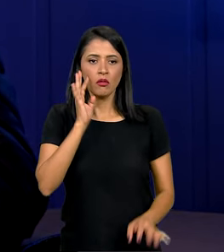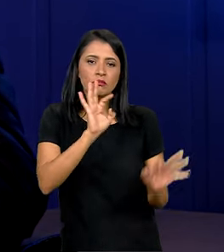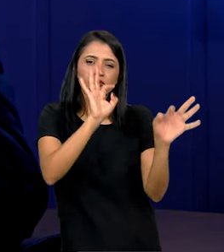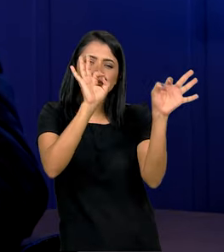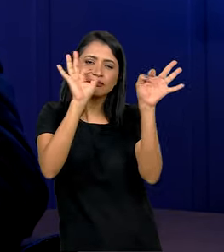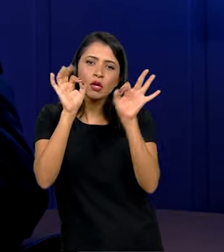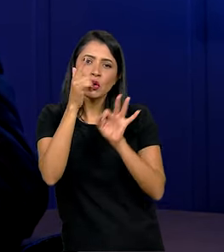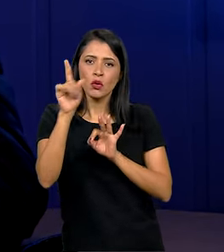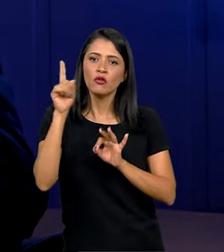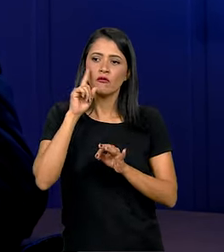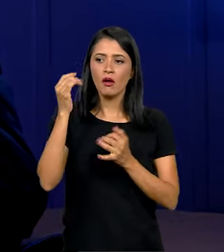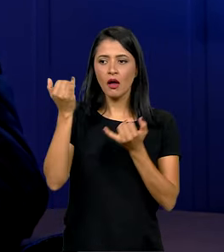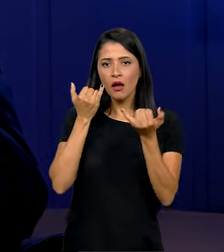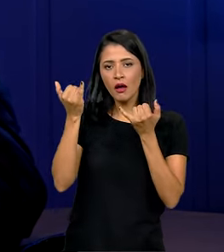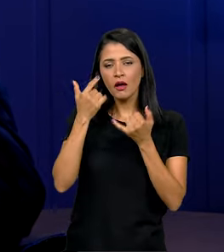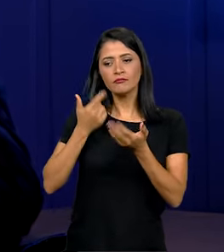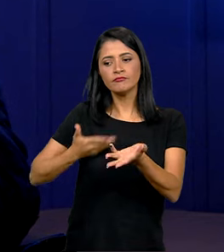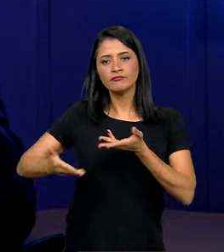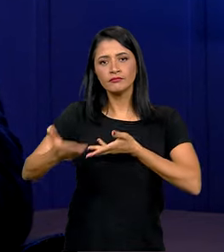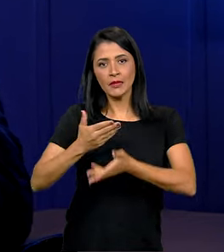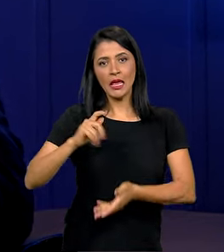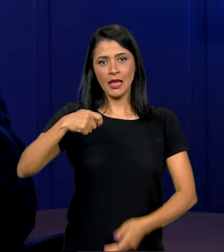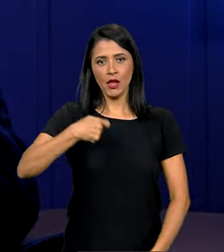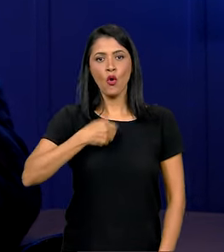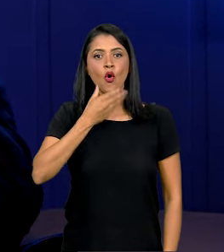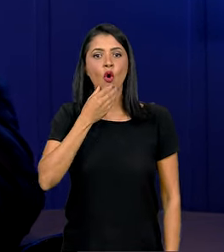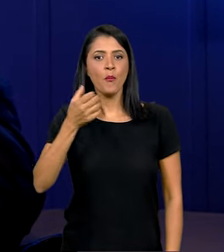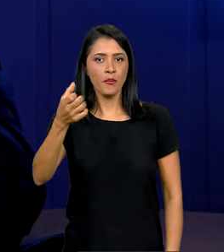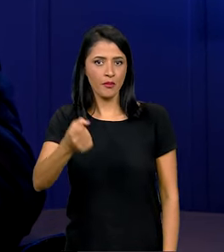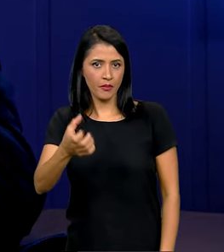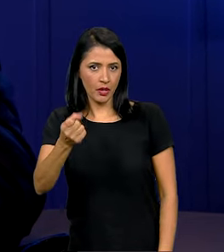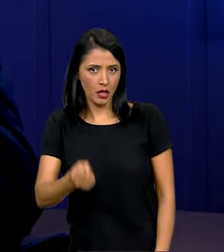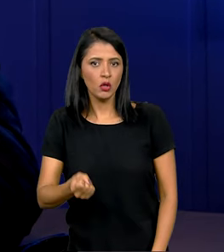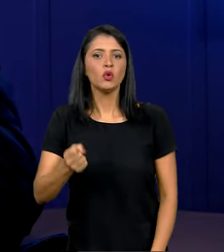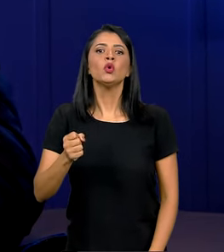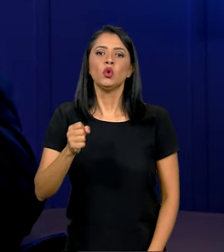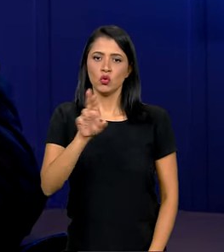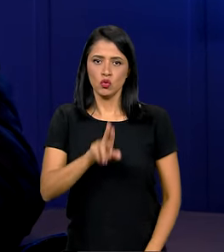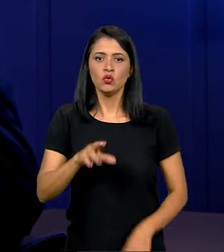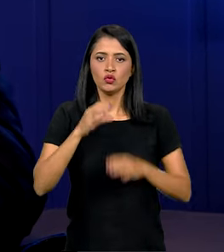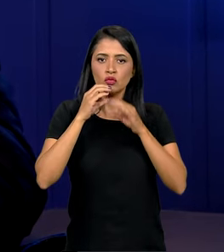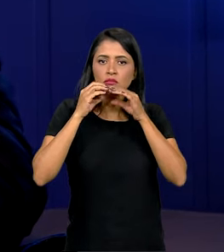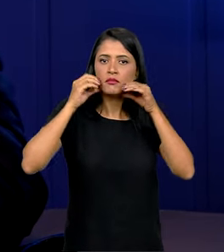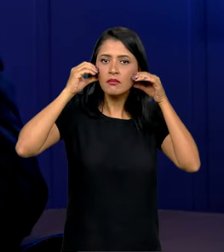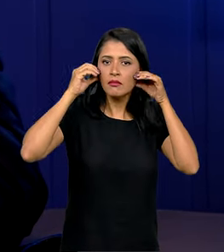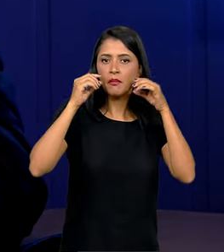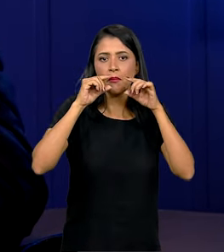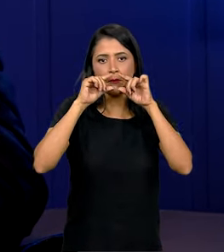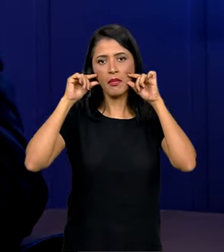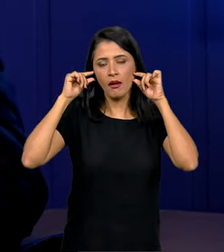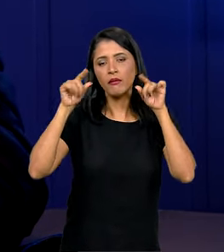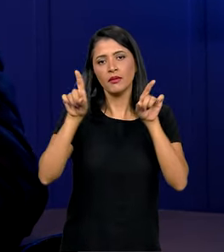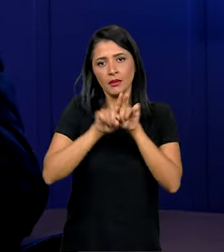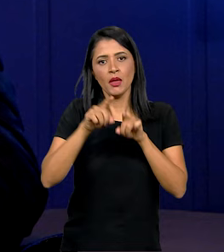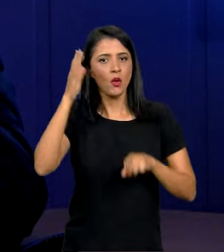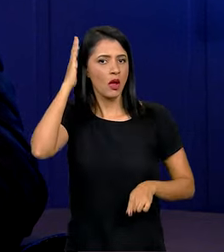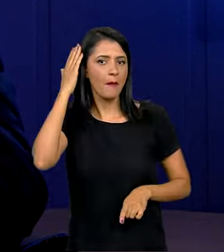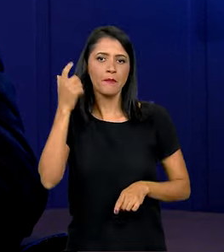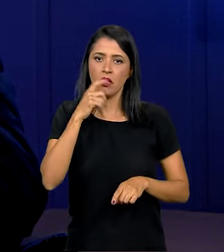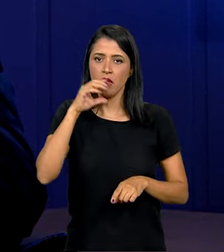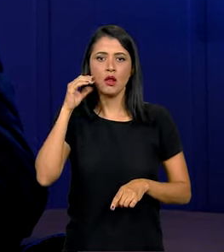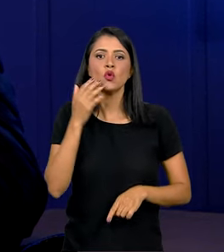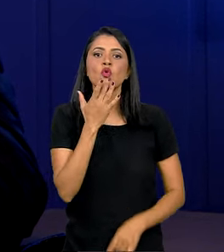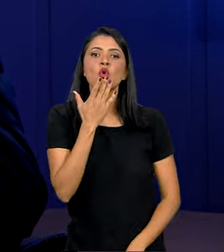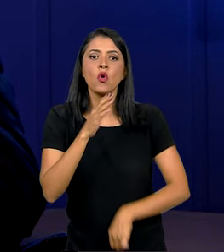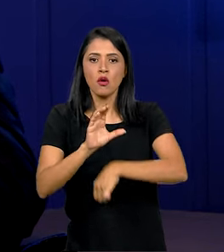assistindo e tem pessoas que vão escutar essa nossa conversa Então eu sou um homem branco eh uso barba eh e tanto o meu cabelo quanto minha